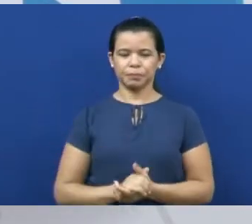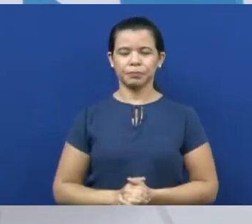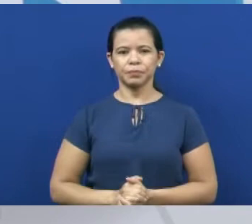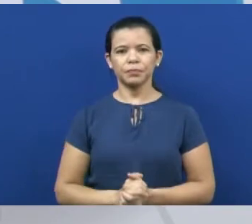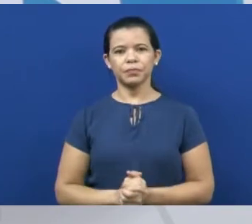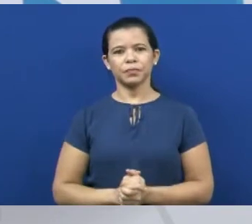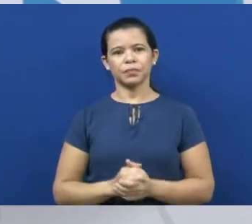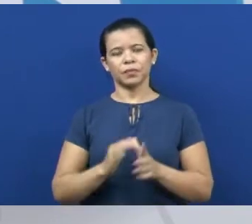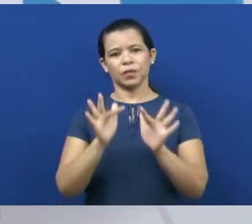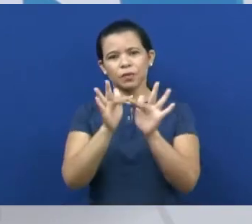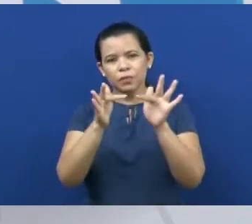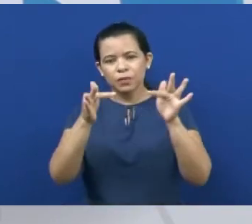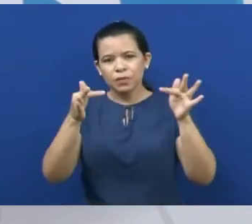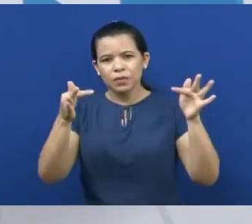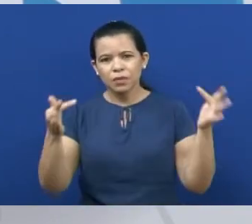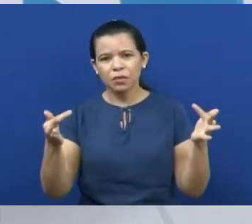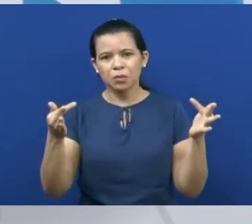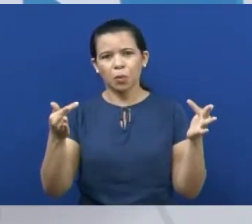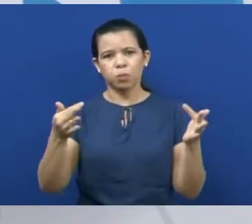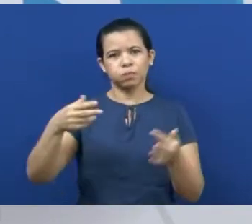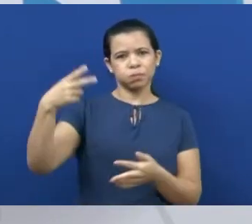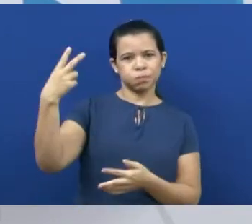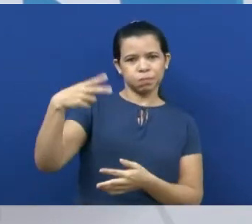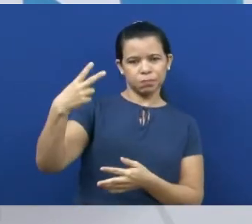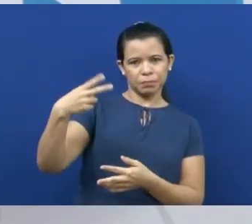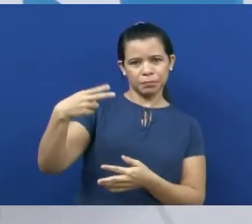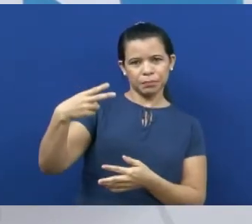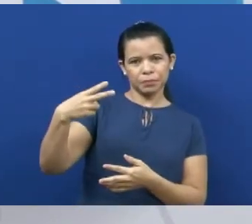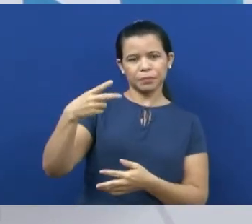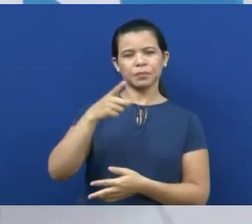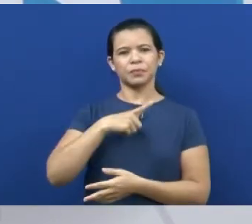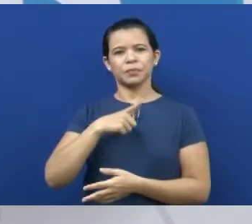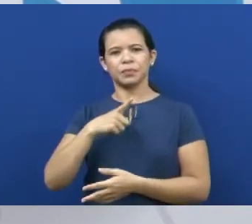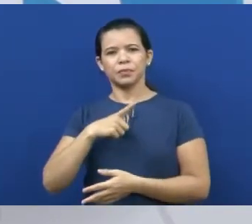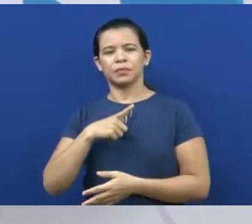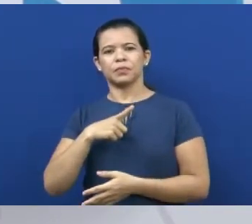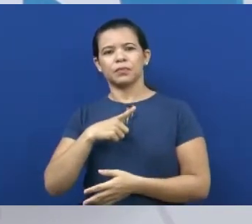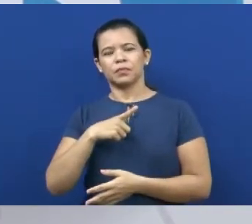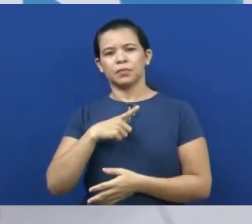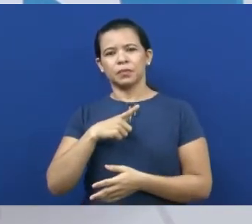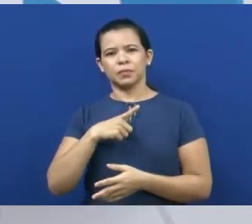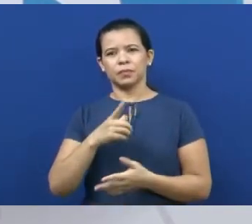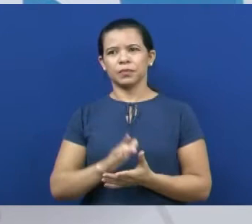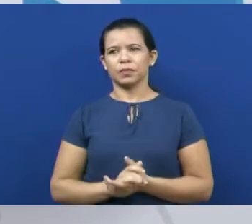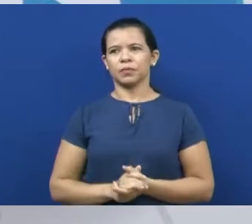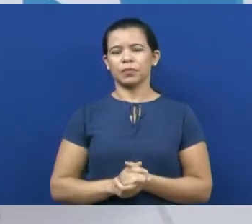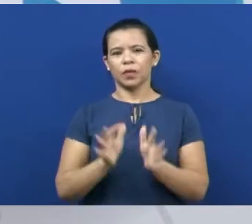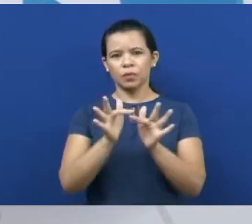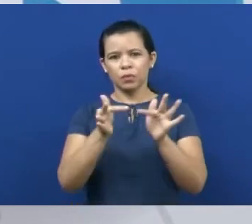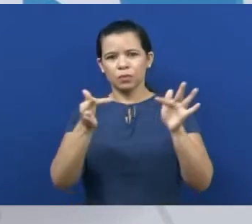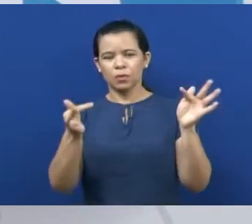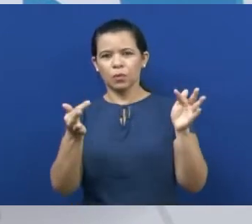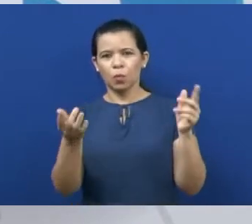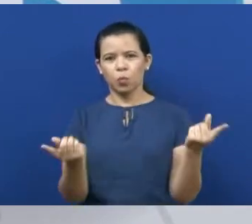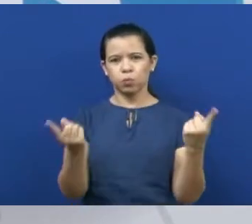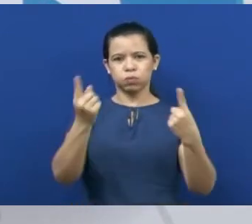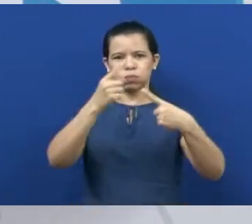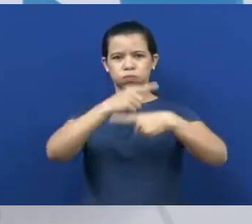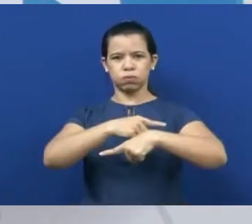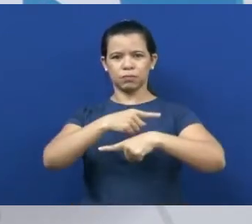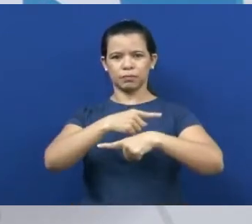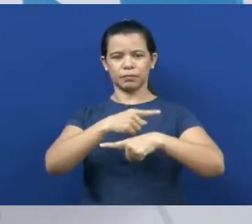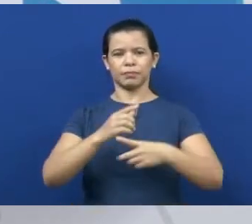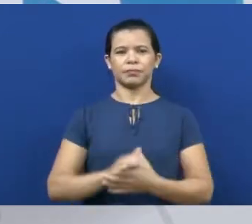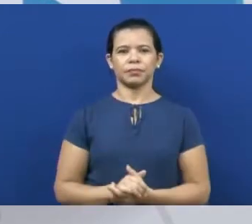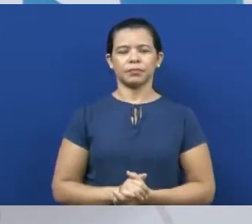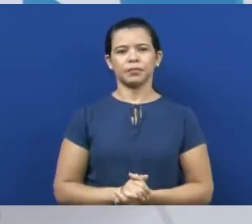função bijetora, pois ela possui uma função inversa, que é a função exponencial. E ela é do tipo